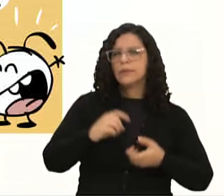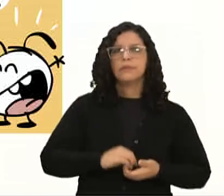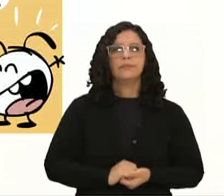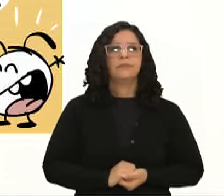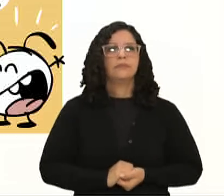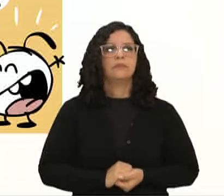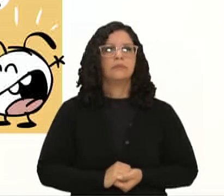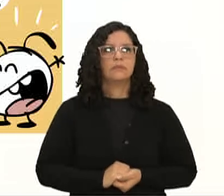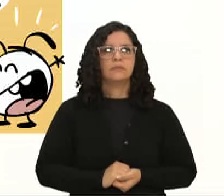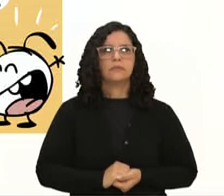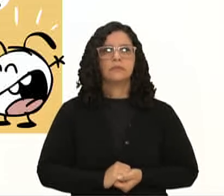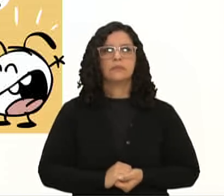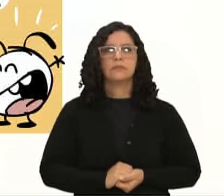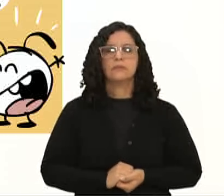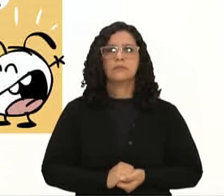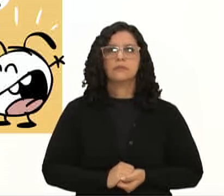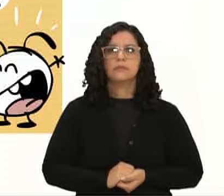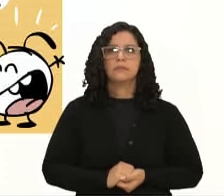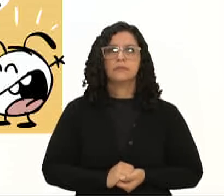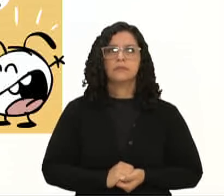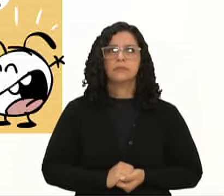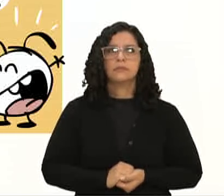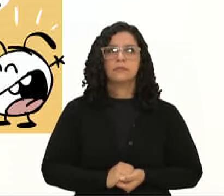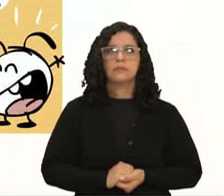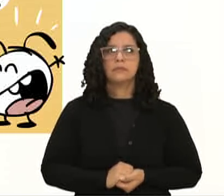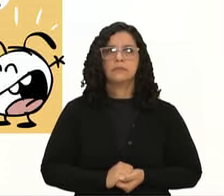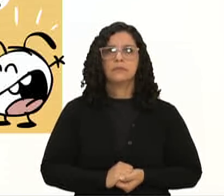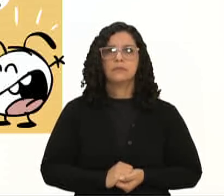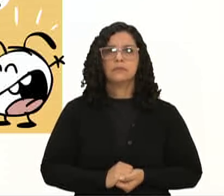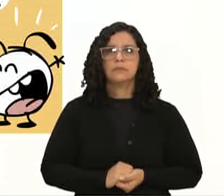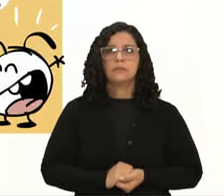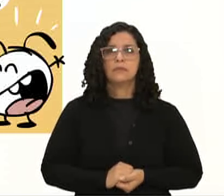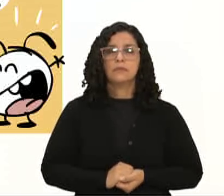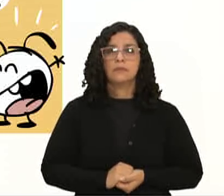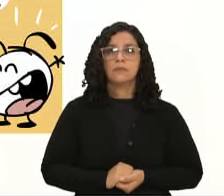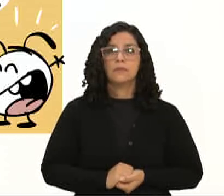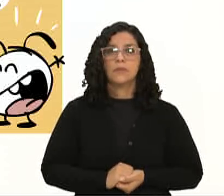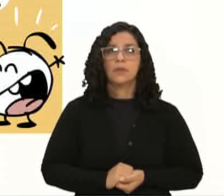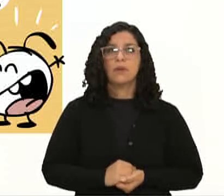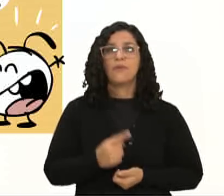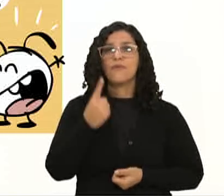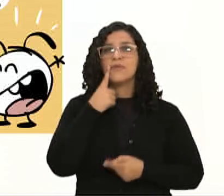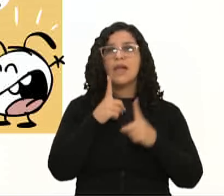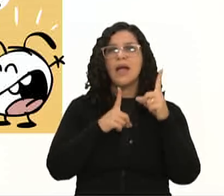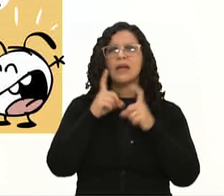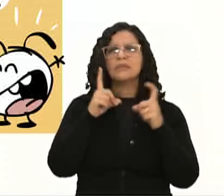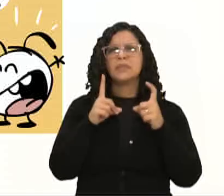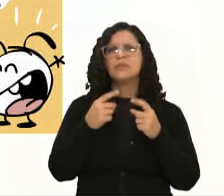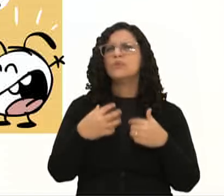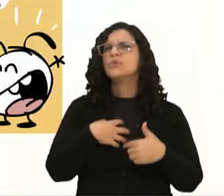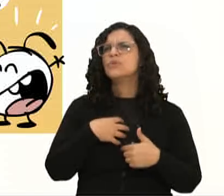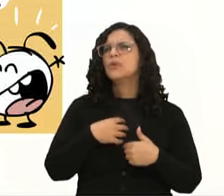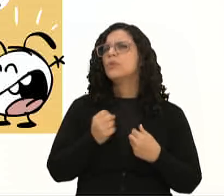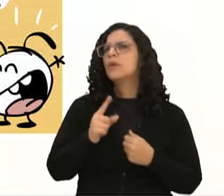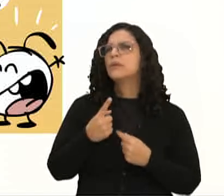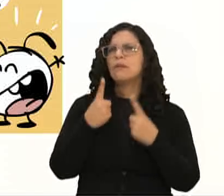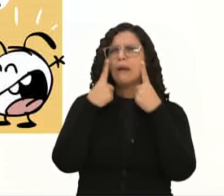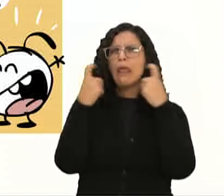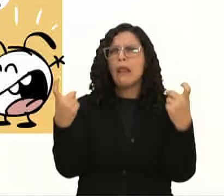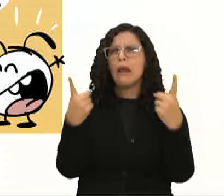wrong? O outro personagem responde, I'm not happy. E olha, preste atenção ali na fisionomia, né?